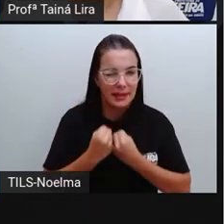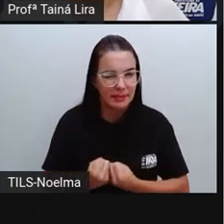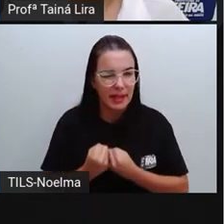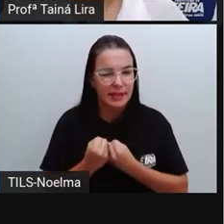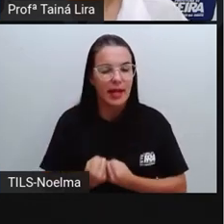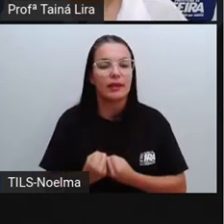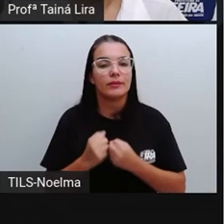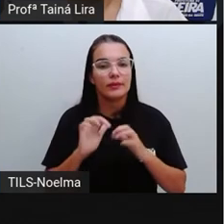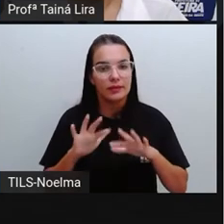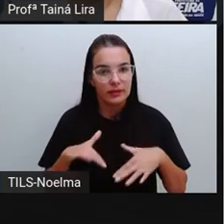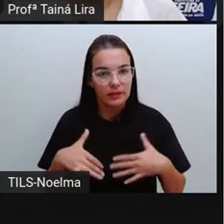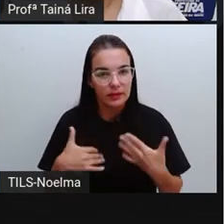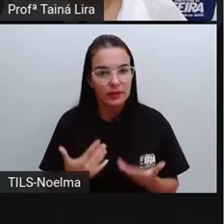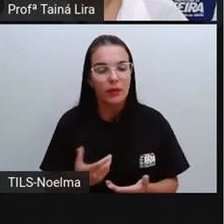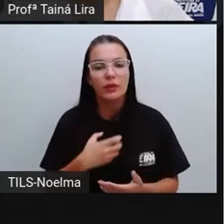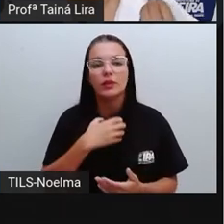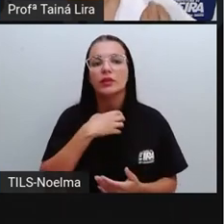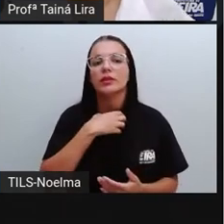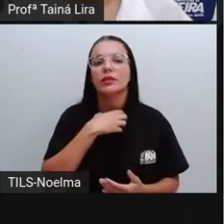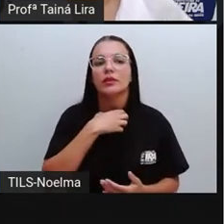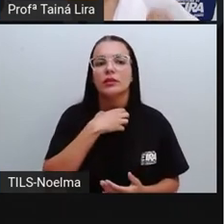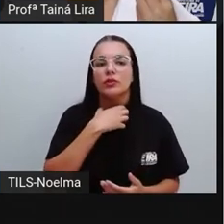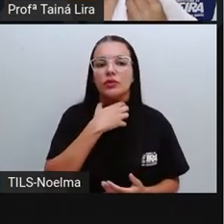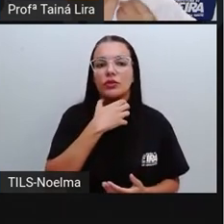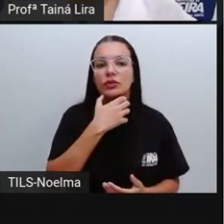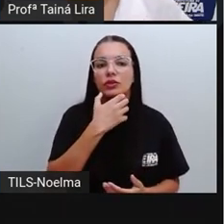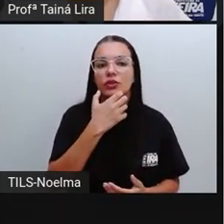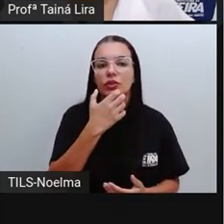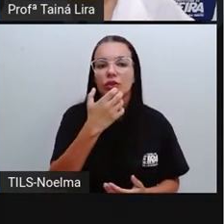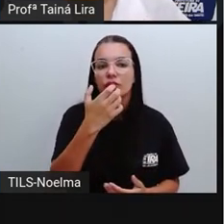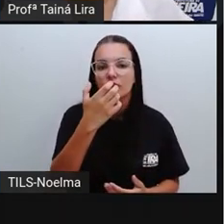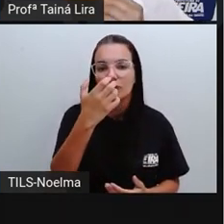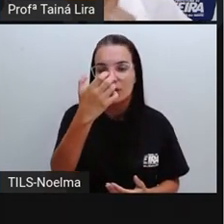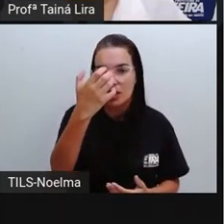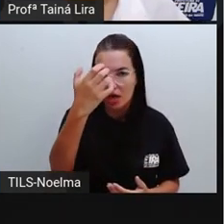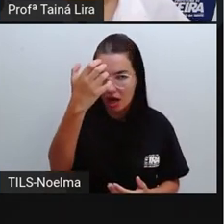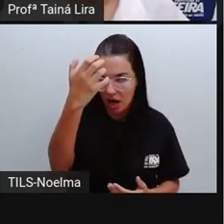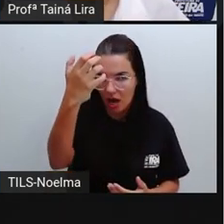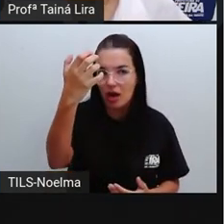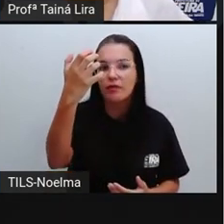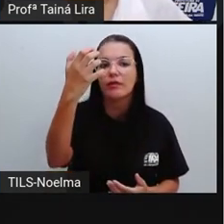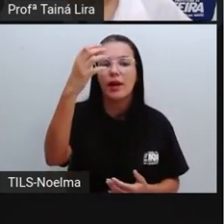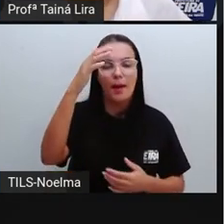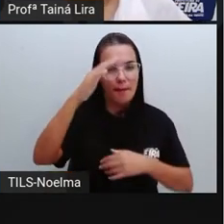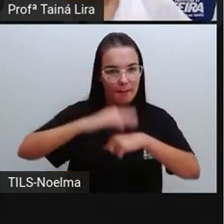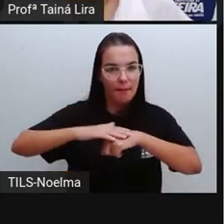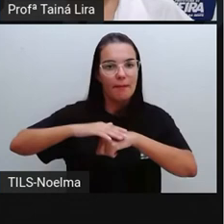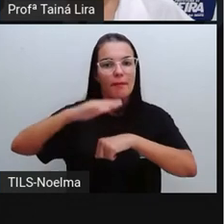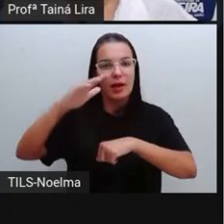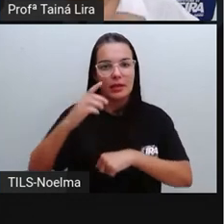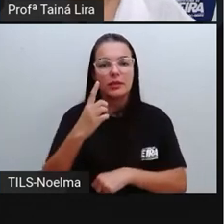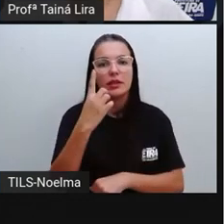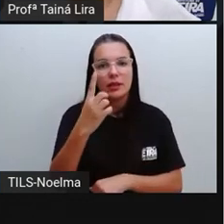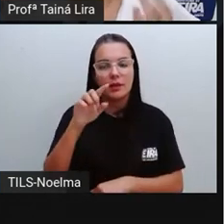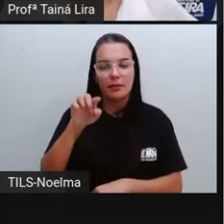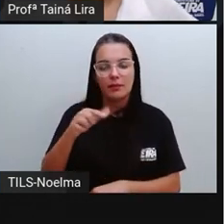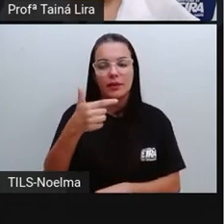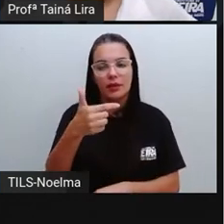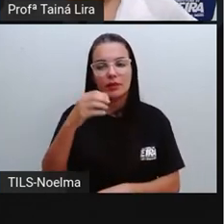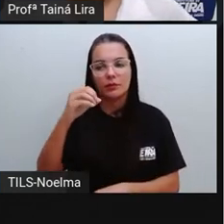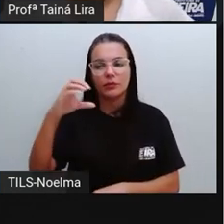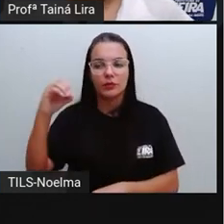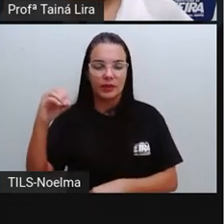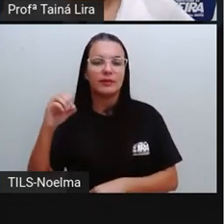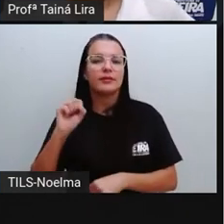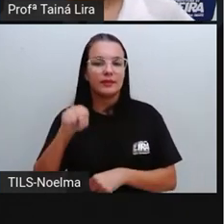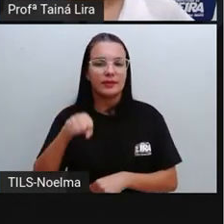maior, tá bom? Então, se ele pesa mais do que 1.000, ele pesa mais do que